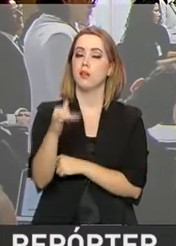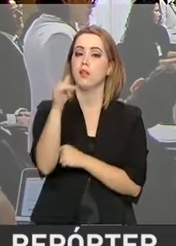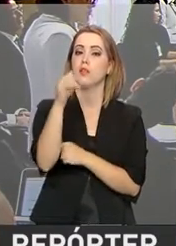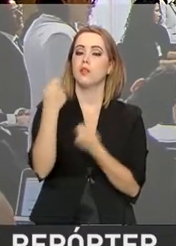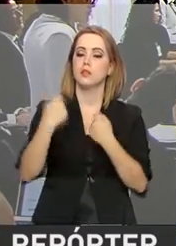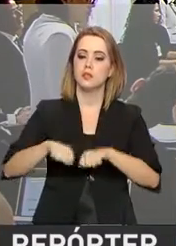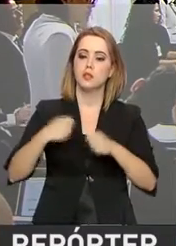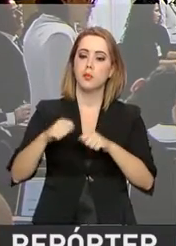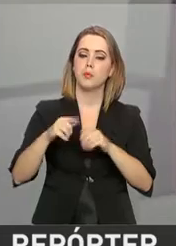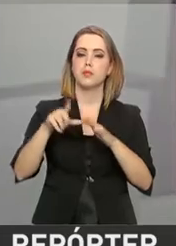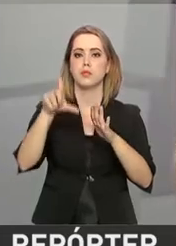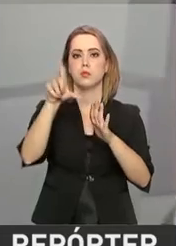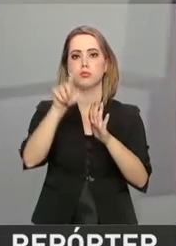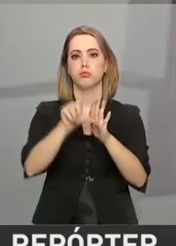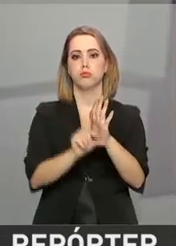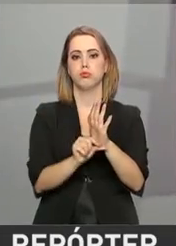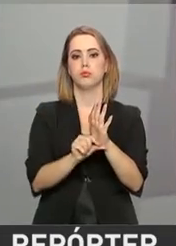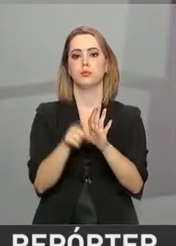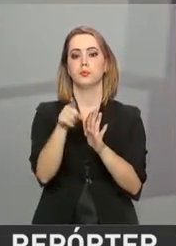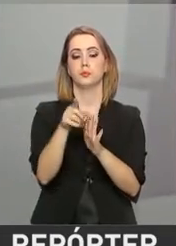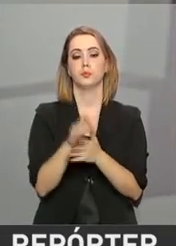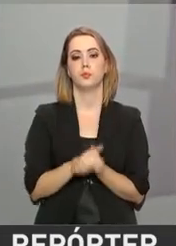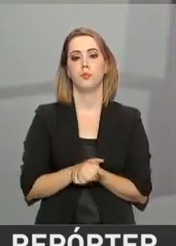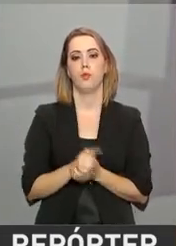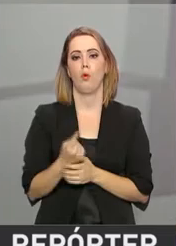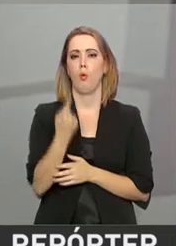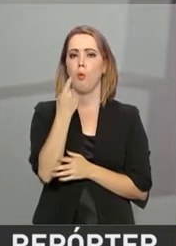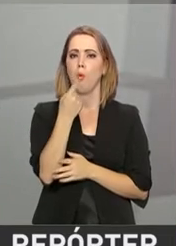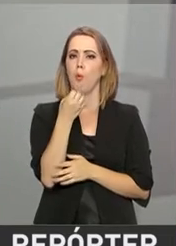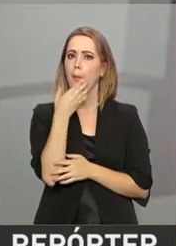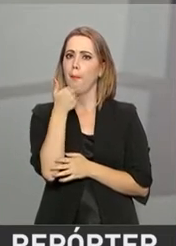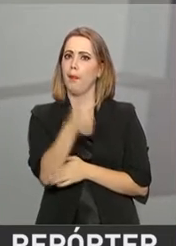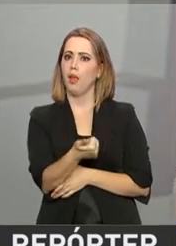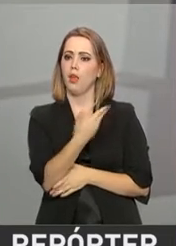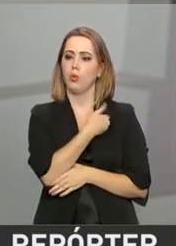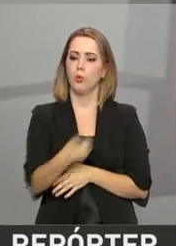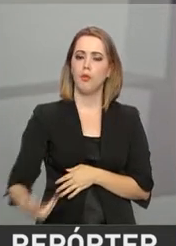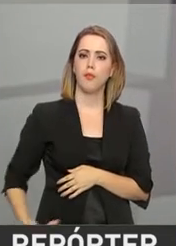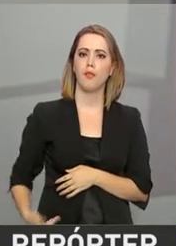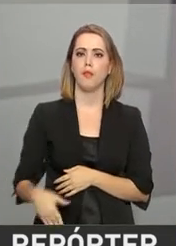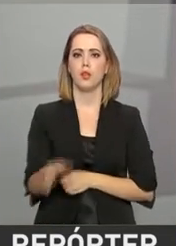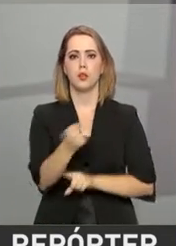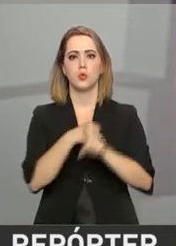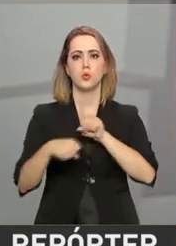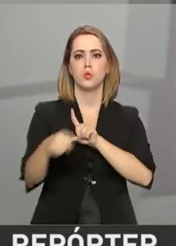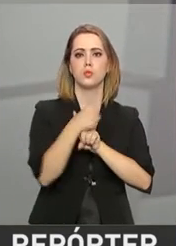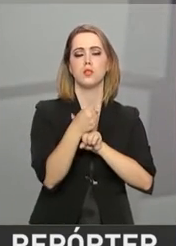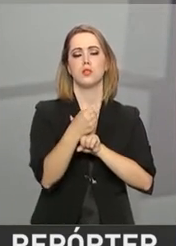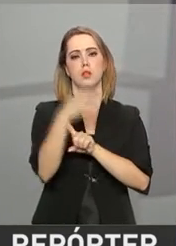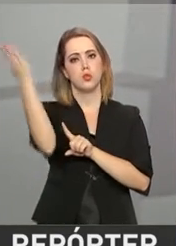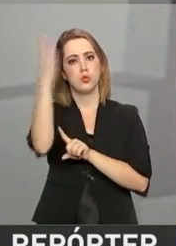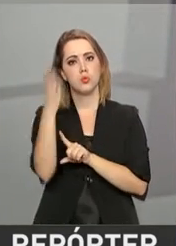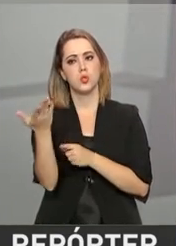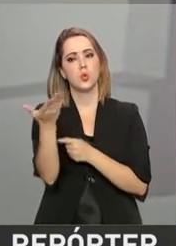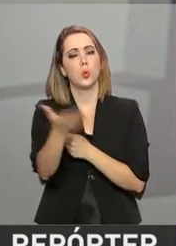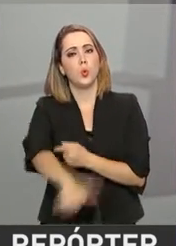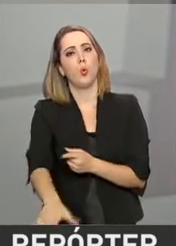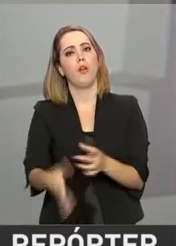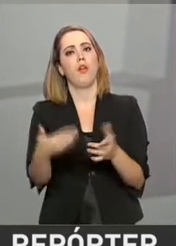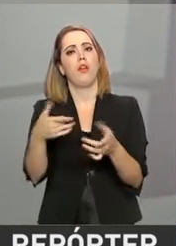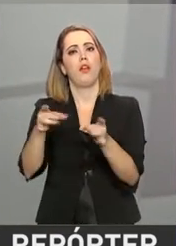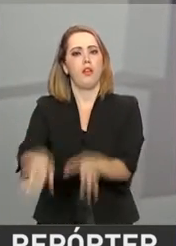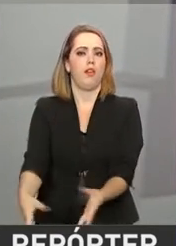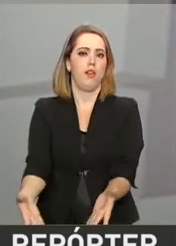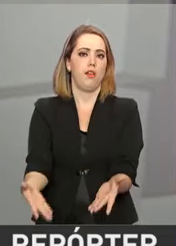continuar em queda um bem público do qual a sociedade brasileira não aceita mais abrir mão inflação